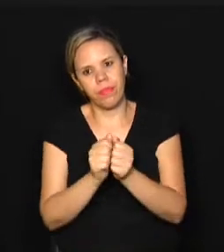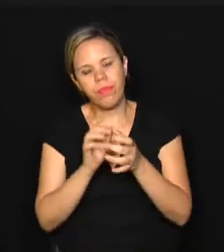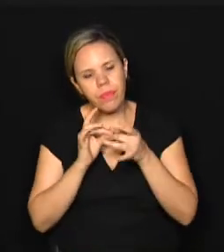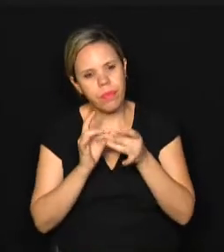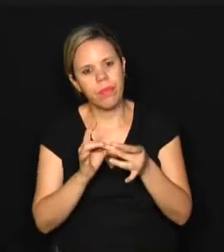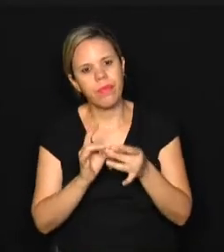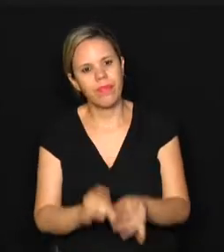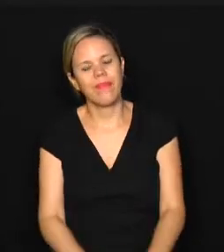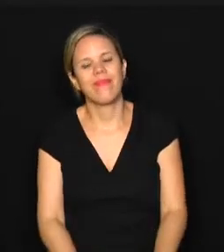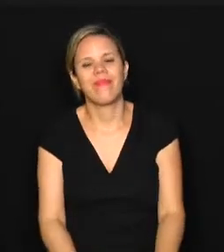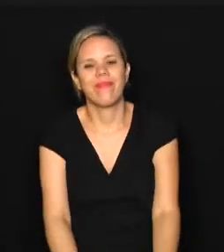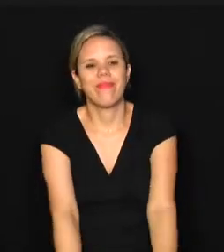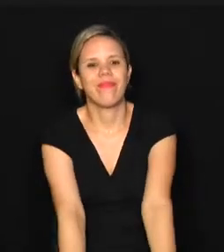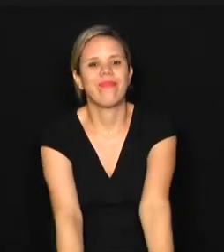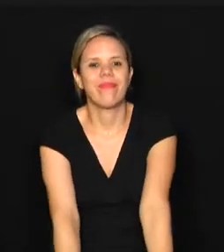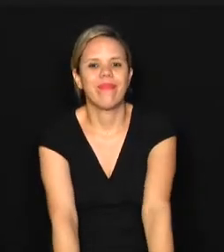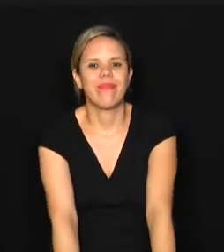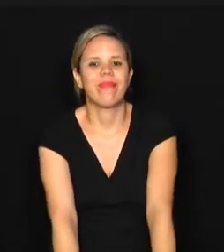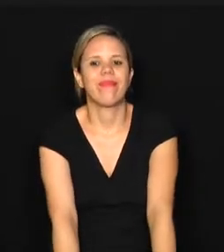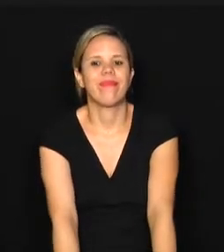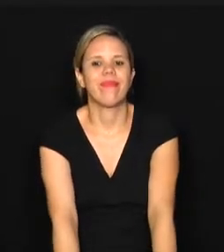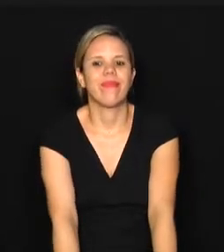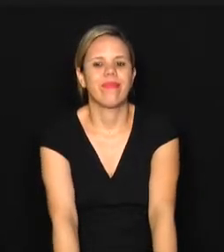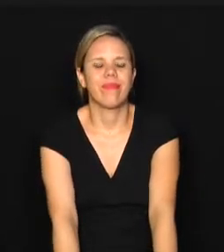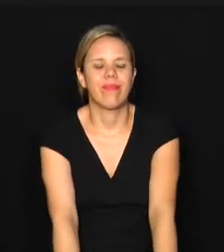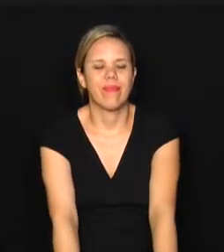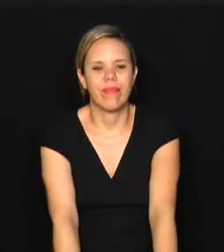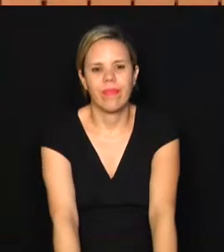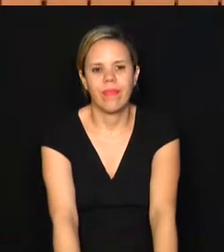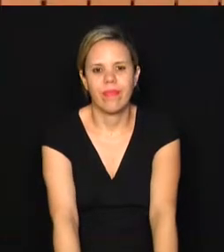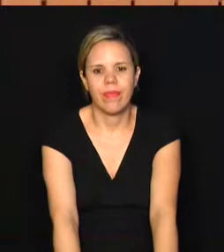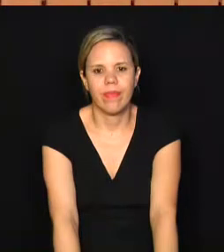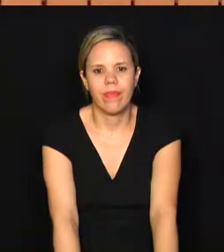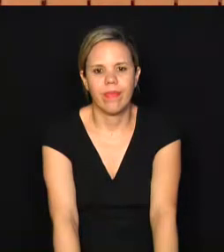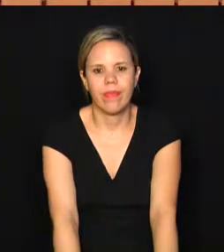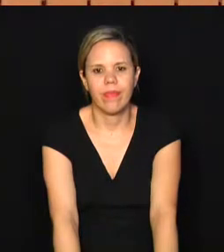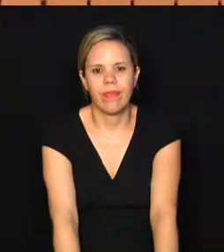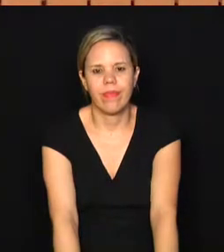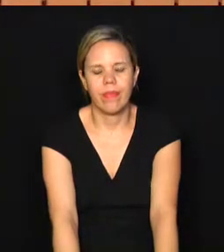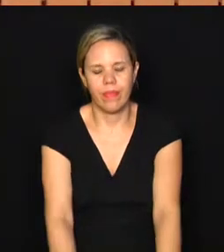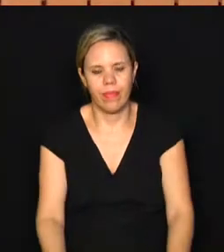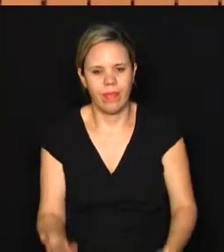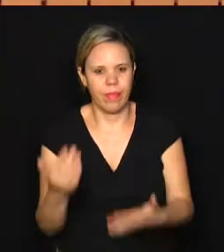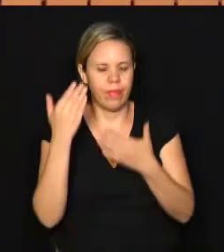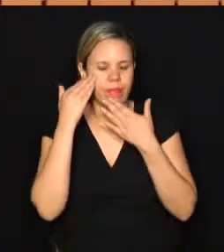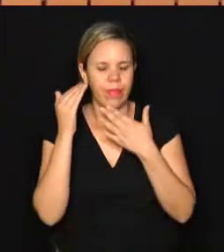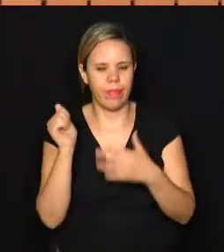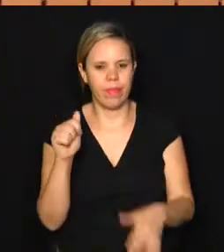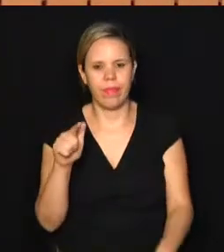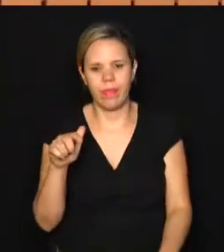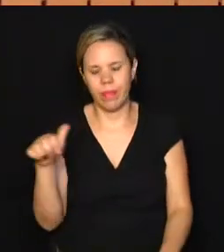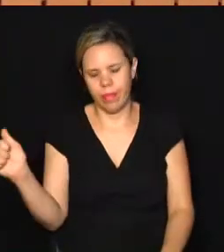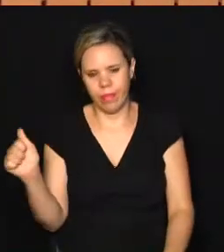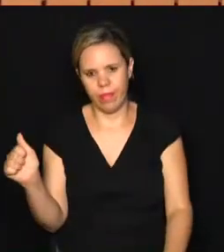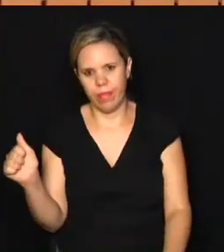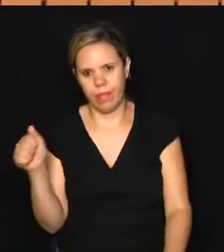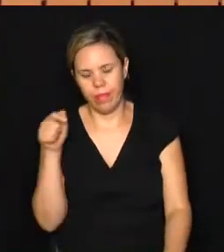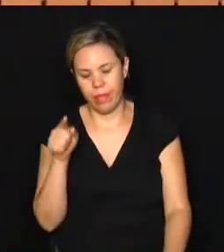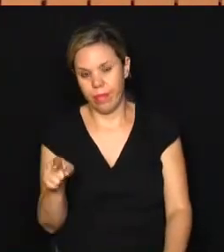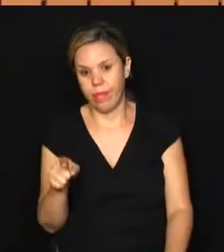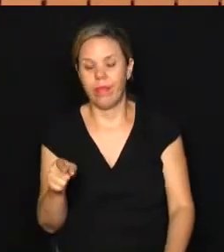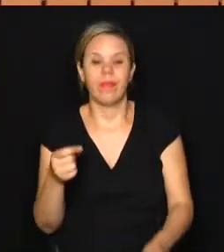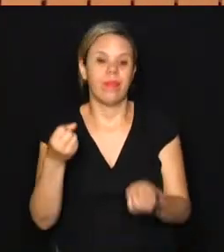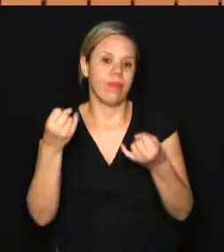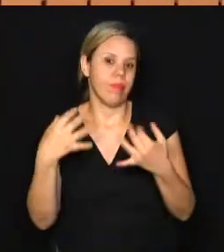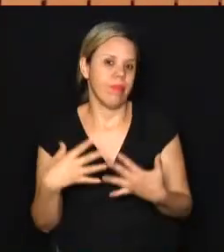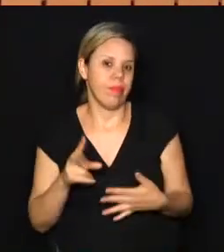forças. Obrigada, Ângela, obrigada pelas suas